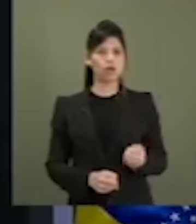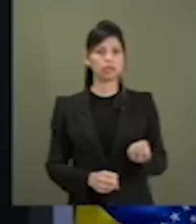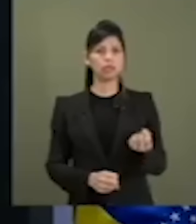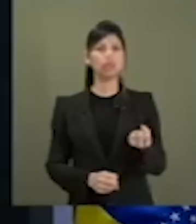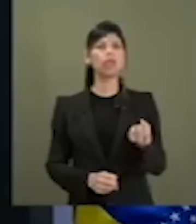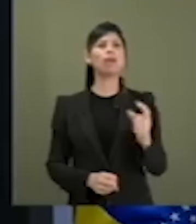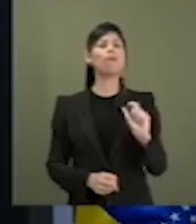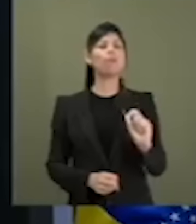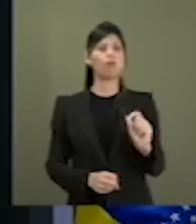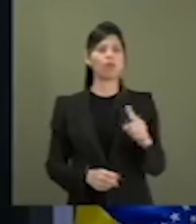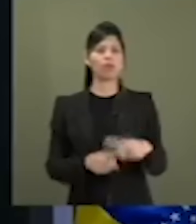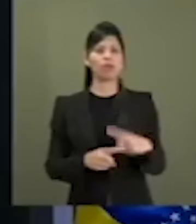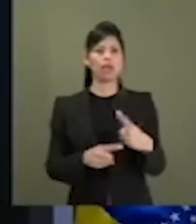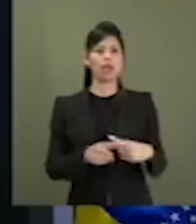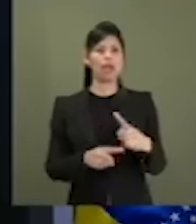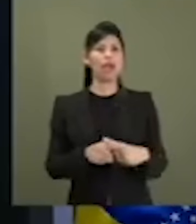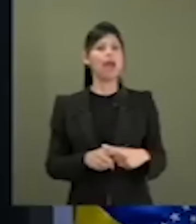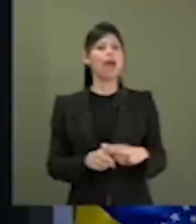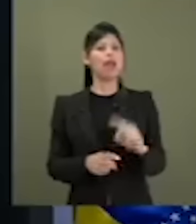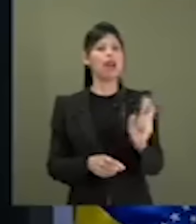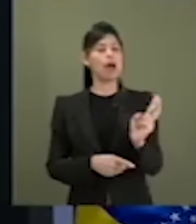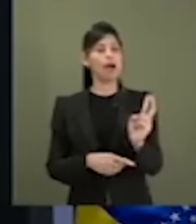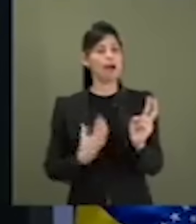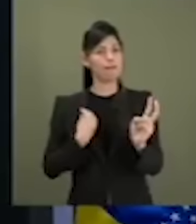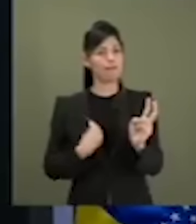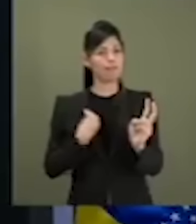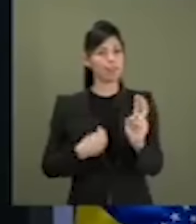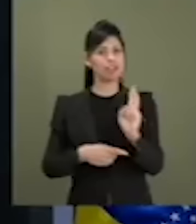preservação da vida. Então,